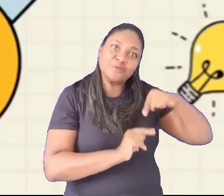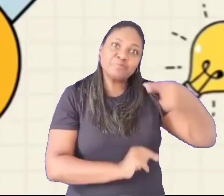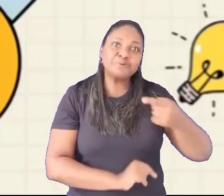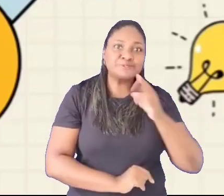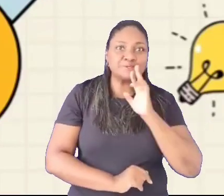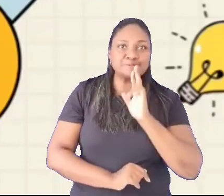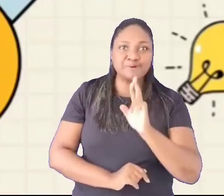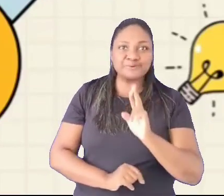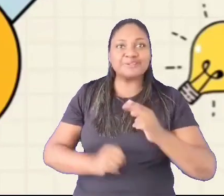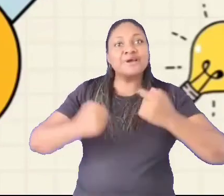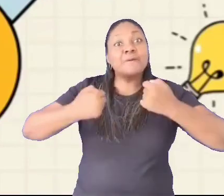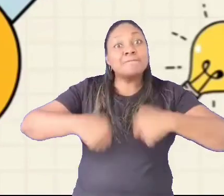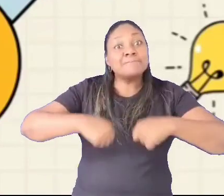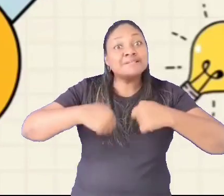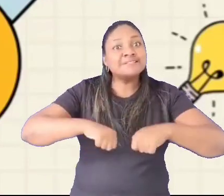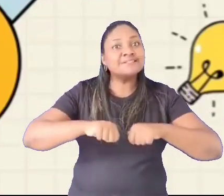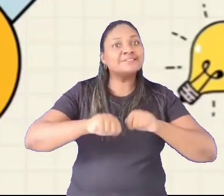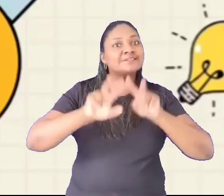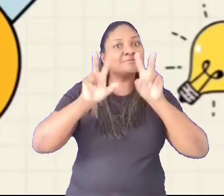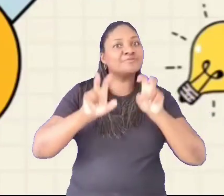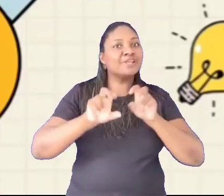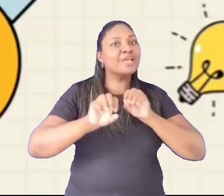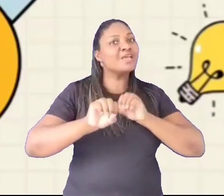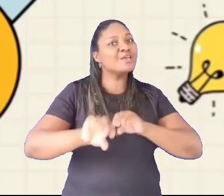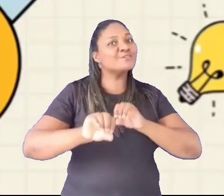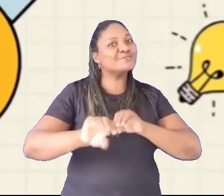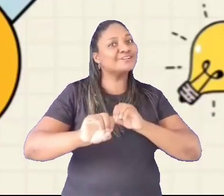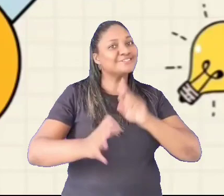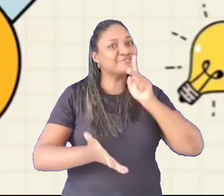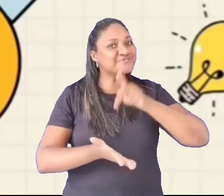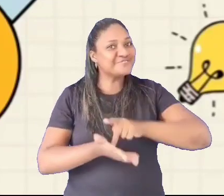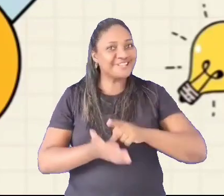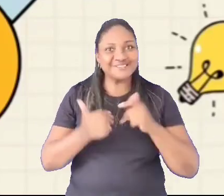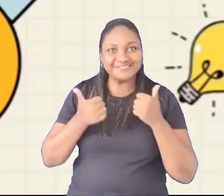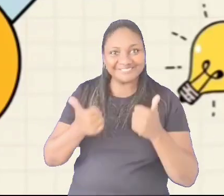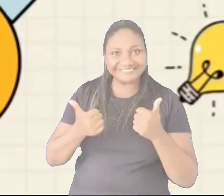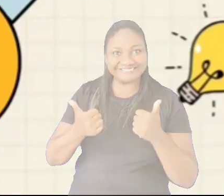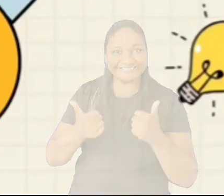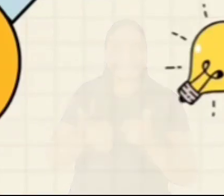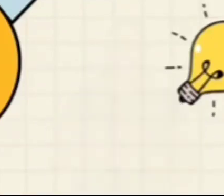mas a gente precisa de muita educação, de verdade, tá bom?